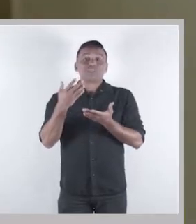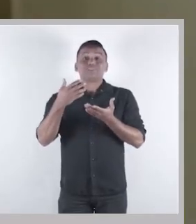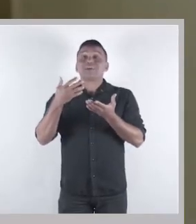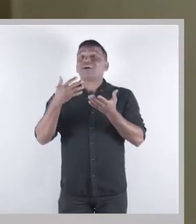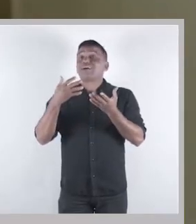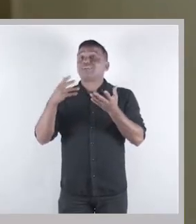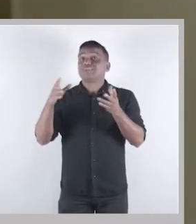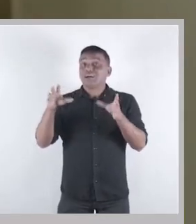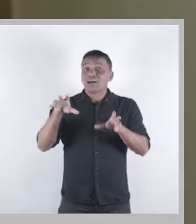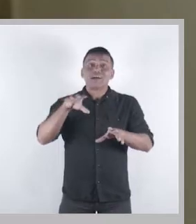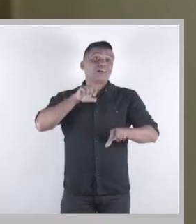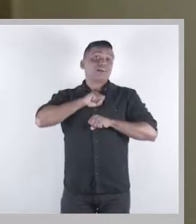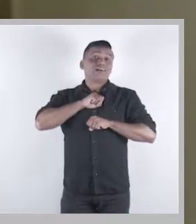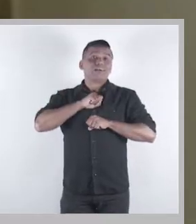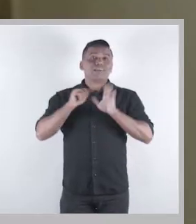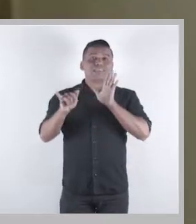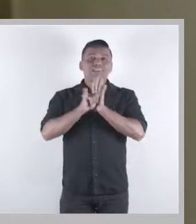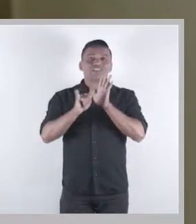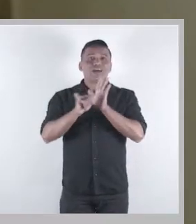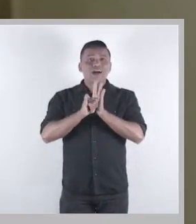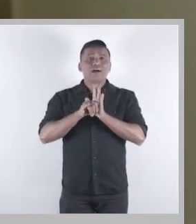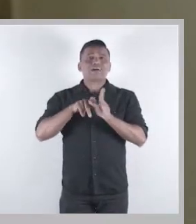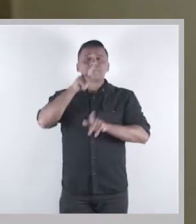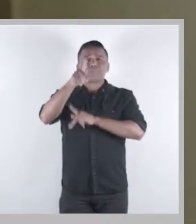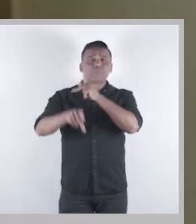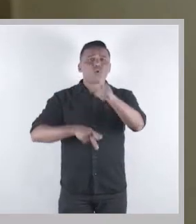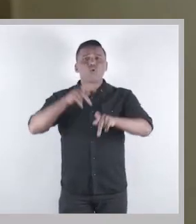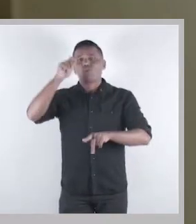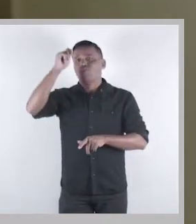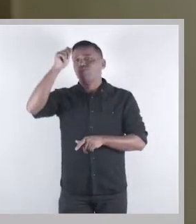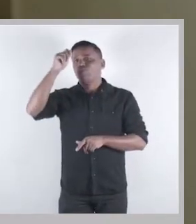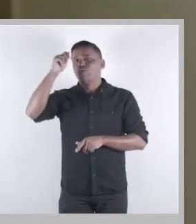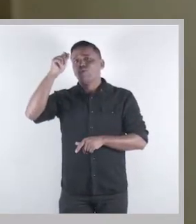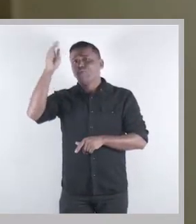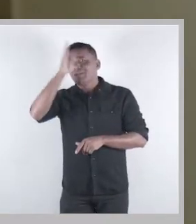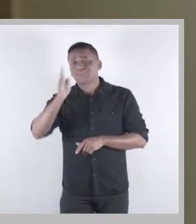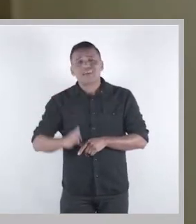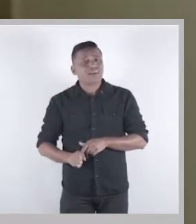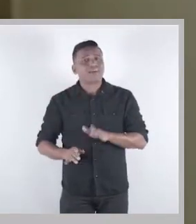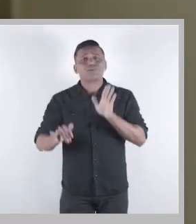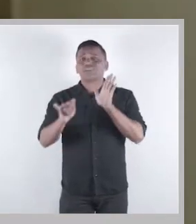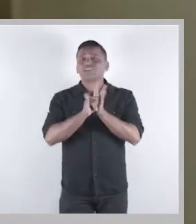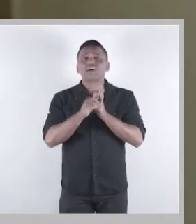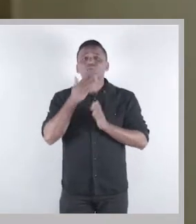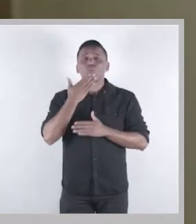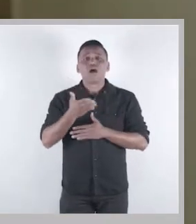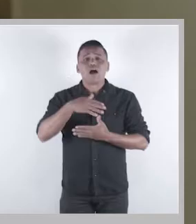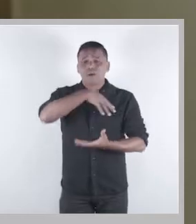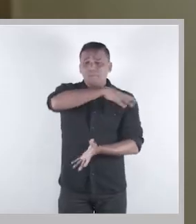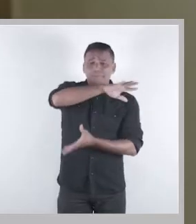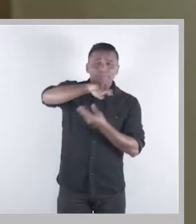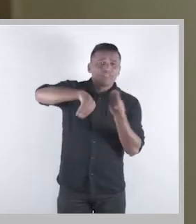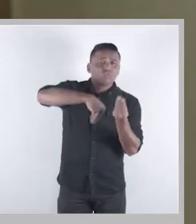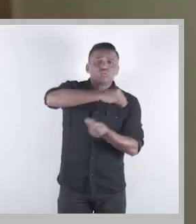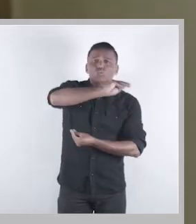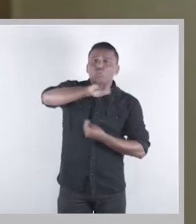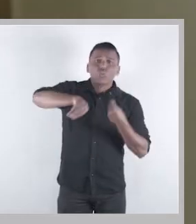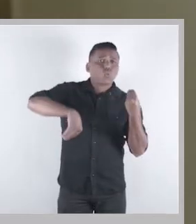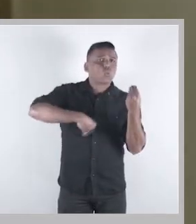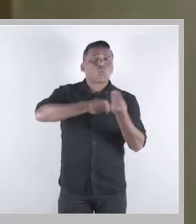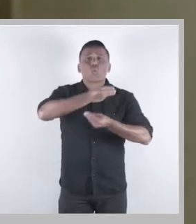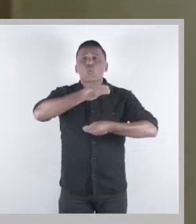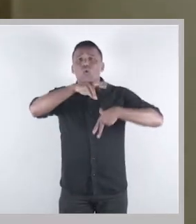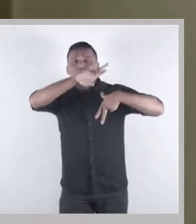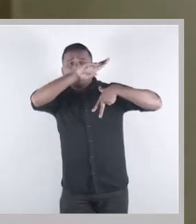nossa identidade que é justo e essa mestiçagem nessa diversidade mas a gente fica